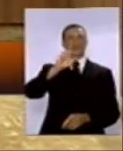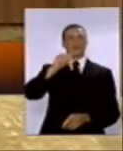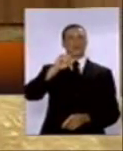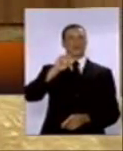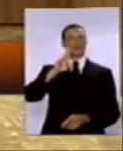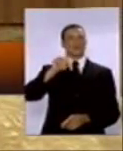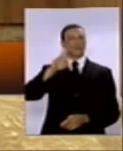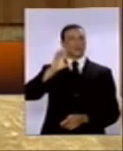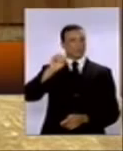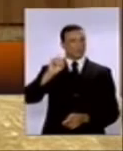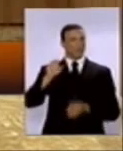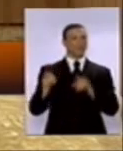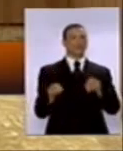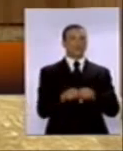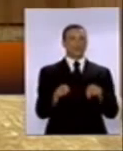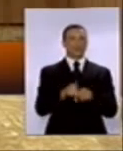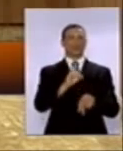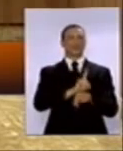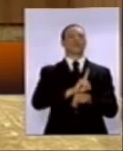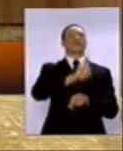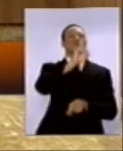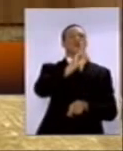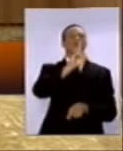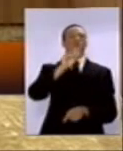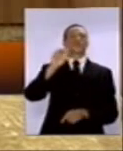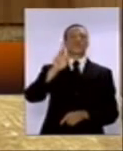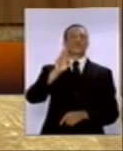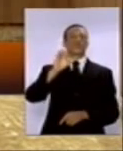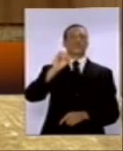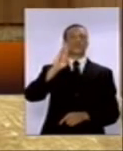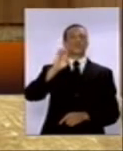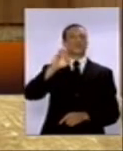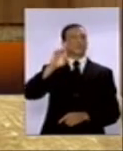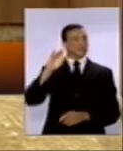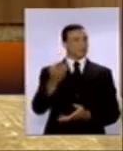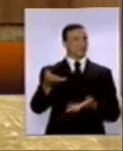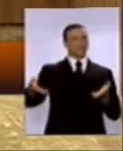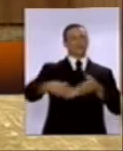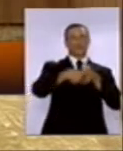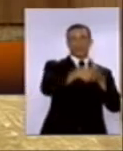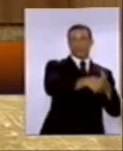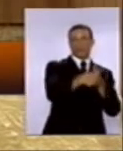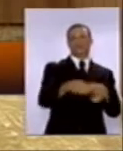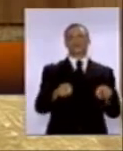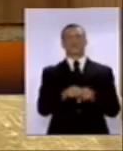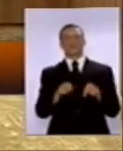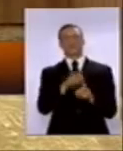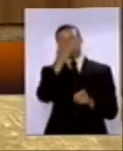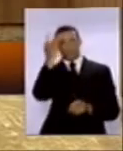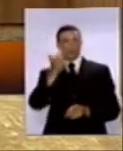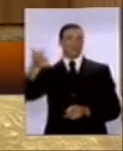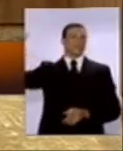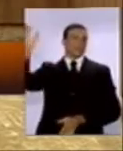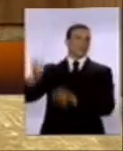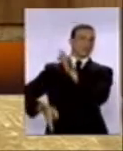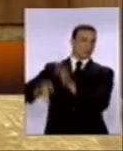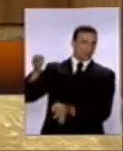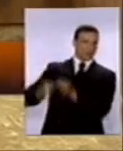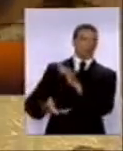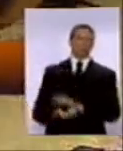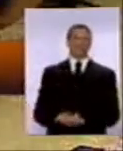público federal votou haman tabosa de moraes e córdova na pessoa de quem são complementados os demais defensores públicos